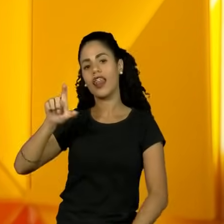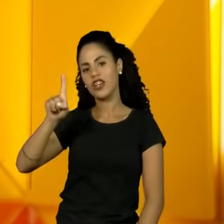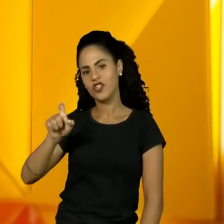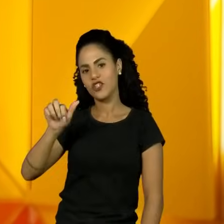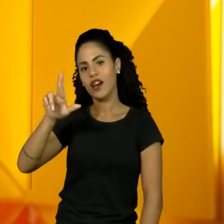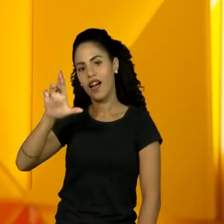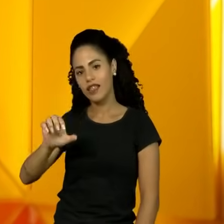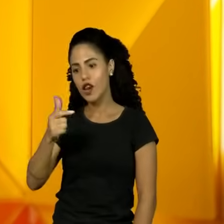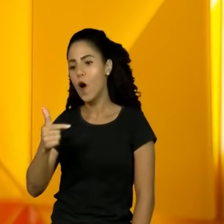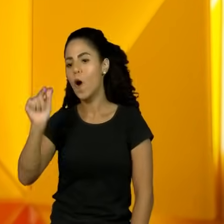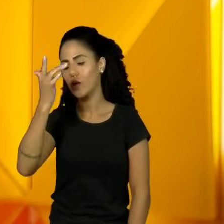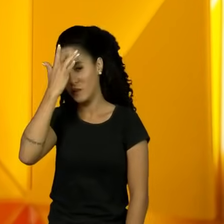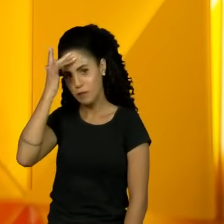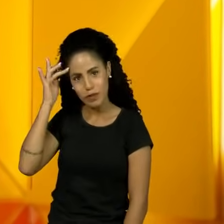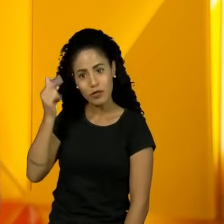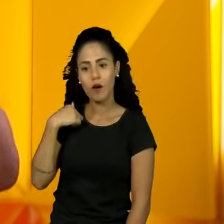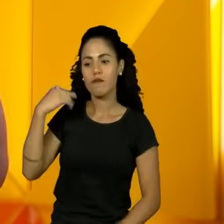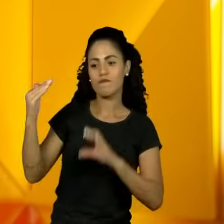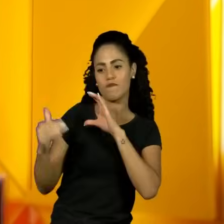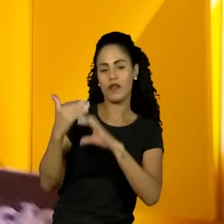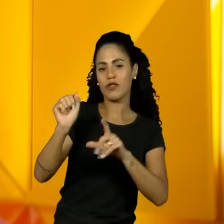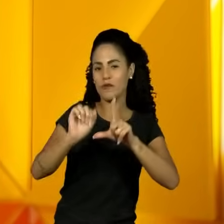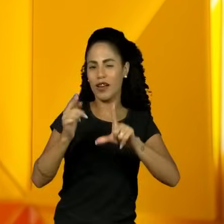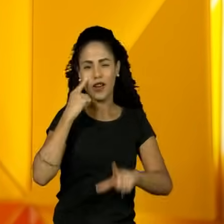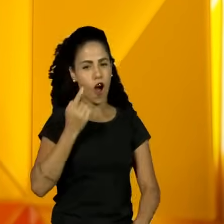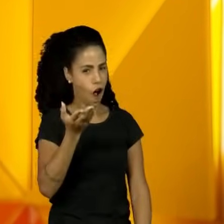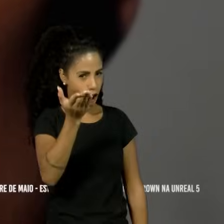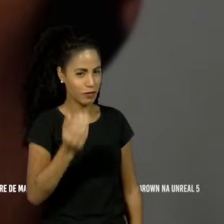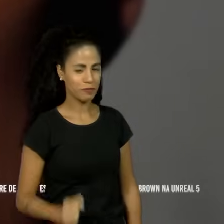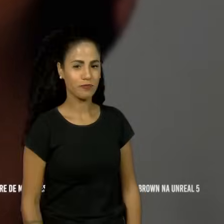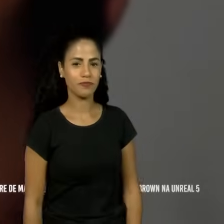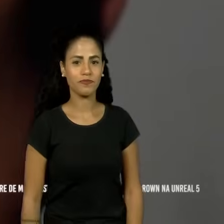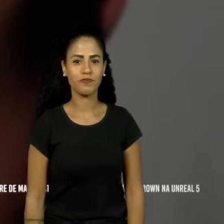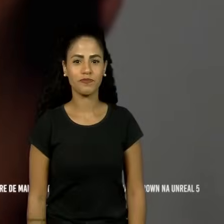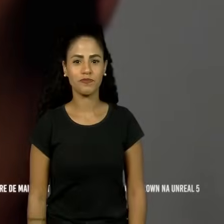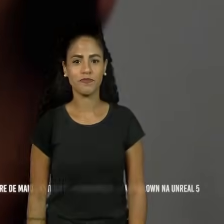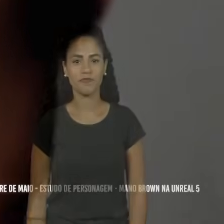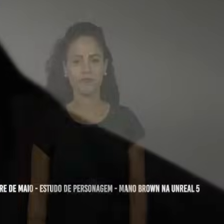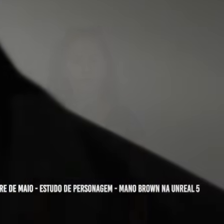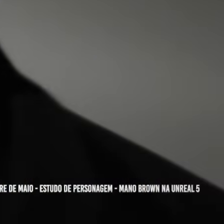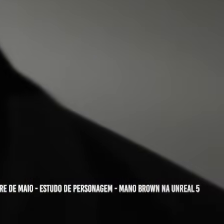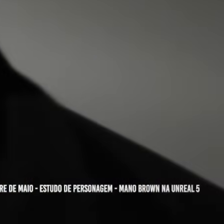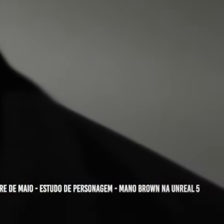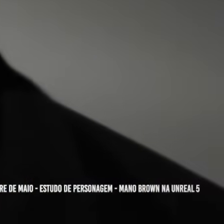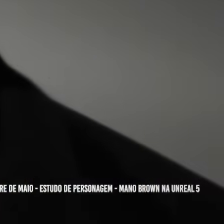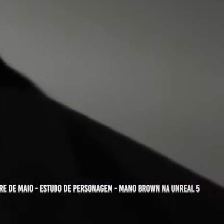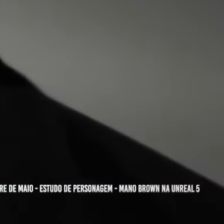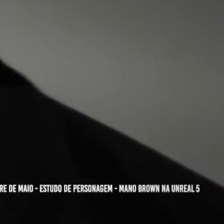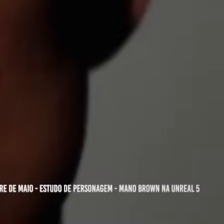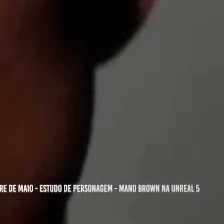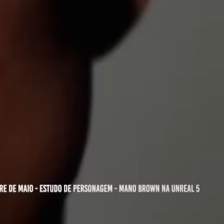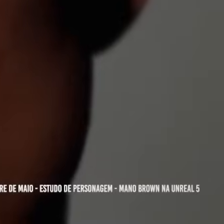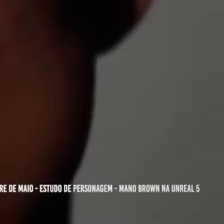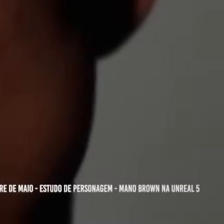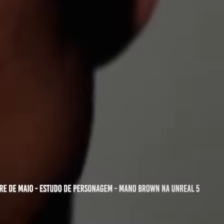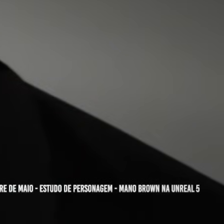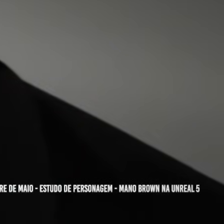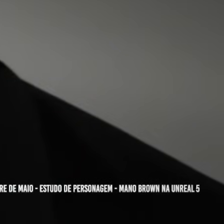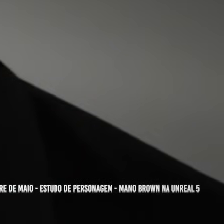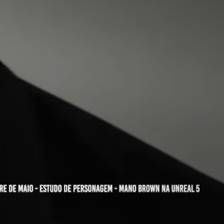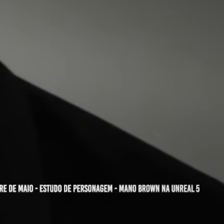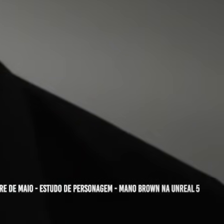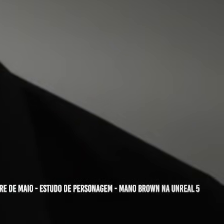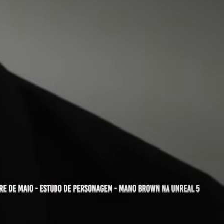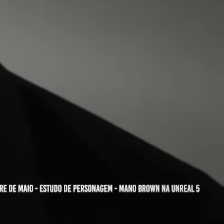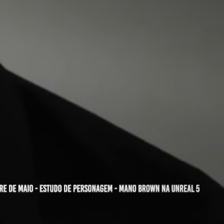de Maio, da desenvolvedora Salve Games. Horrou a letra triste do poeta, só correu no rosto pardo